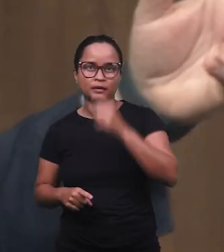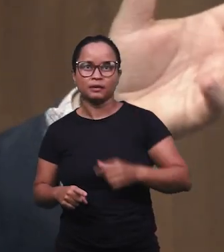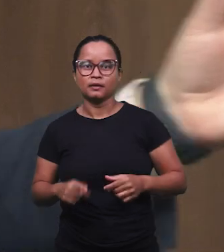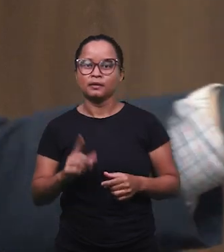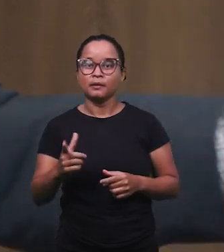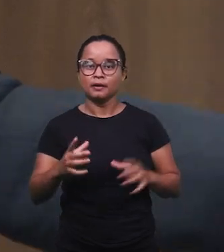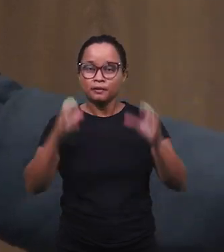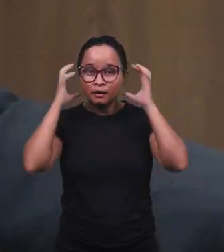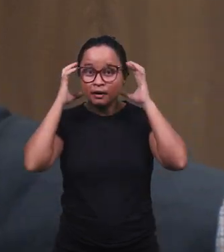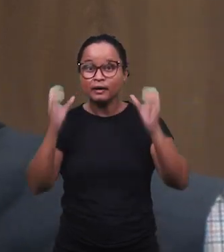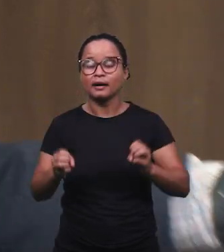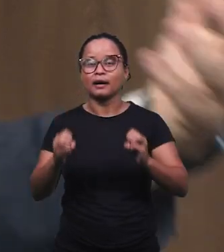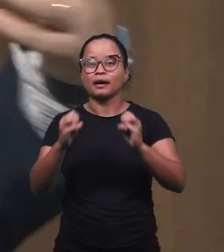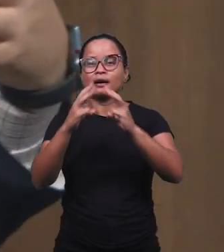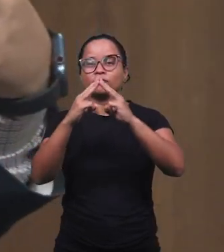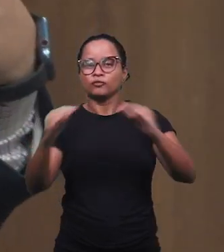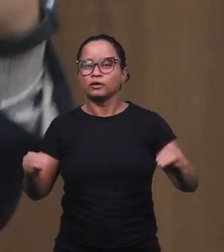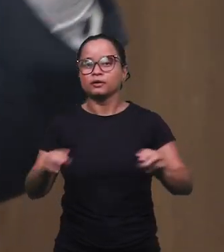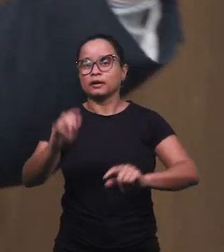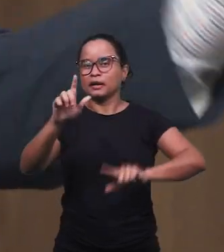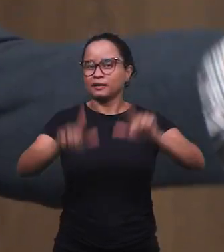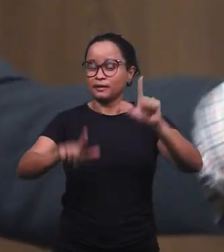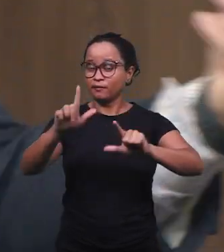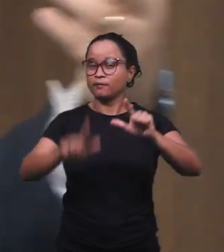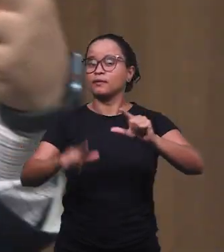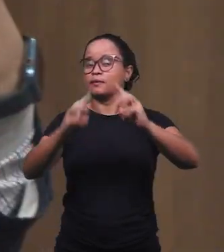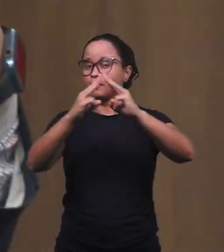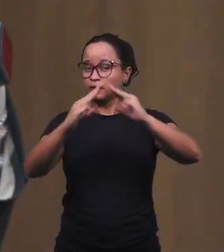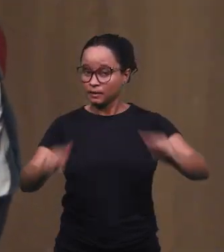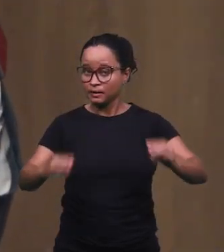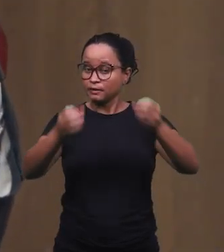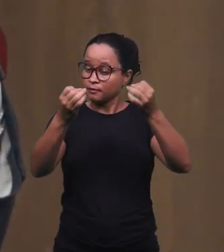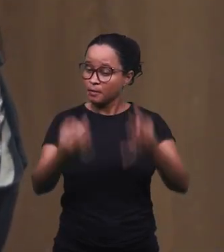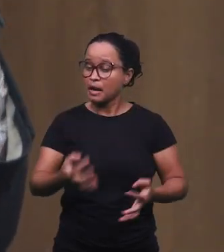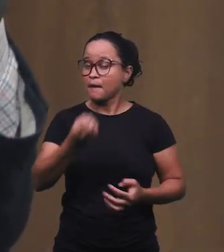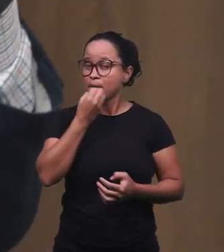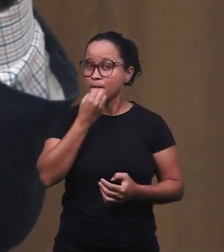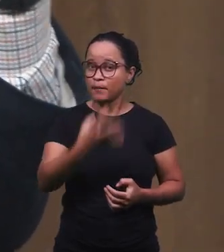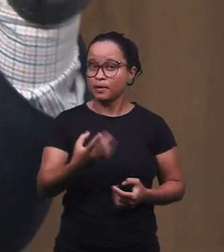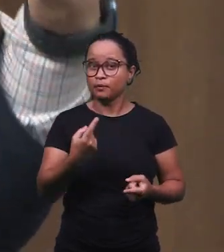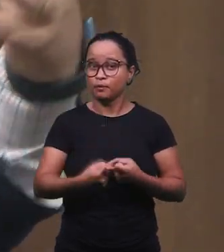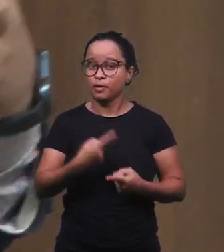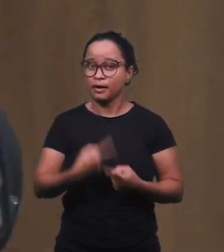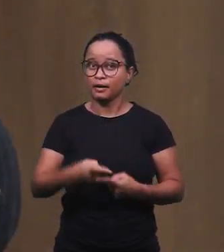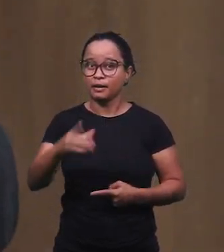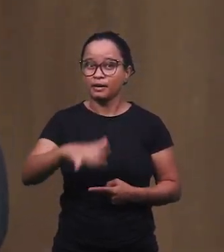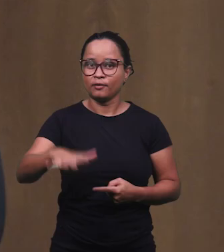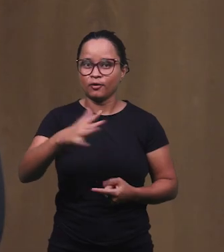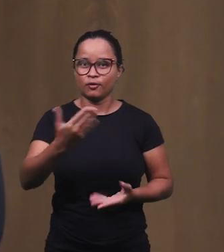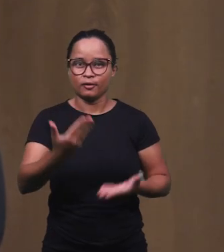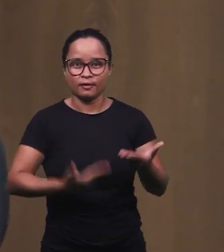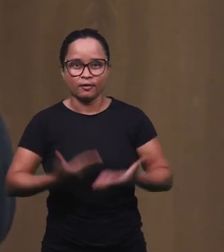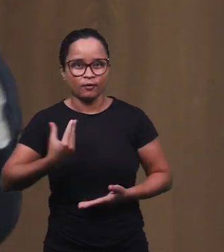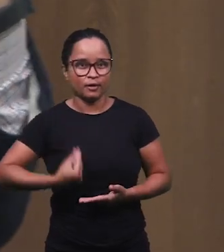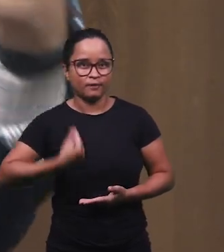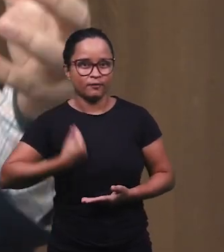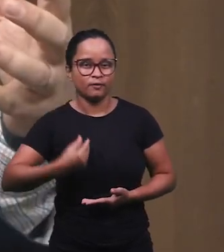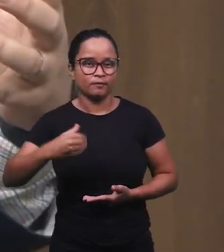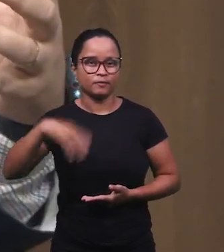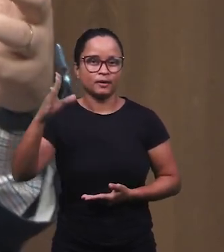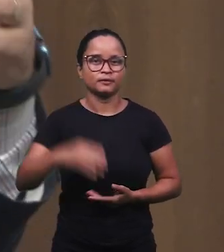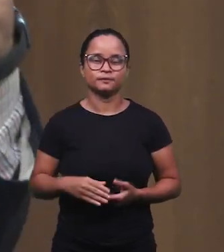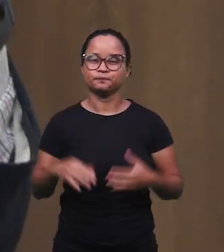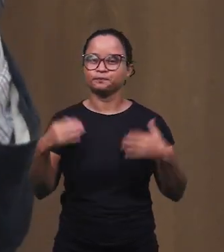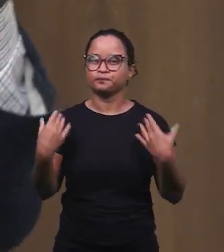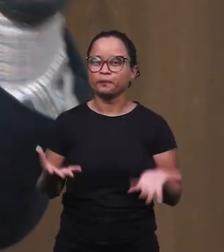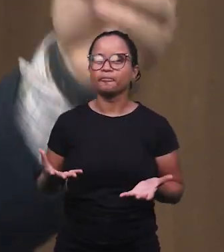de batismo, mas a Rádio Manaim fala disso muito bem, a TV Manaim fala disso muito bem, que são ambientes onde o membro vive mais. Os